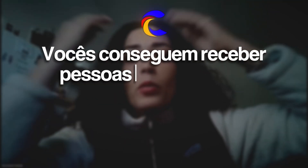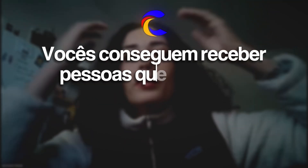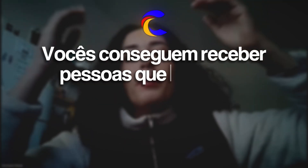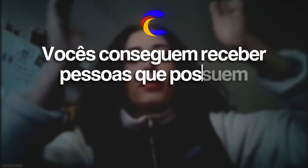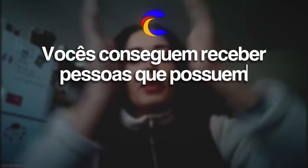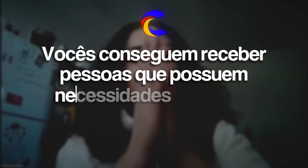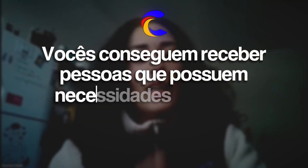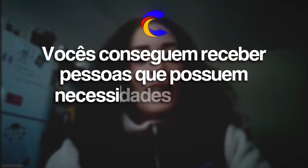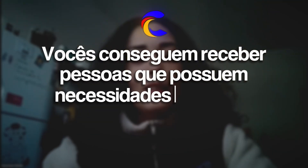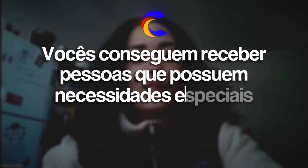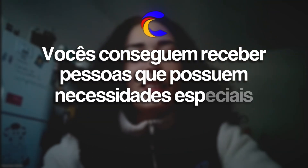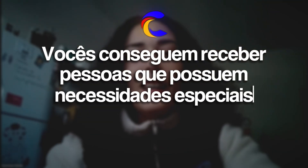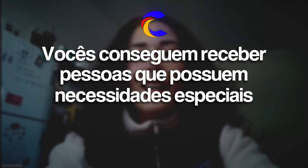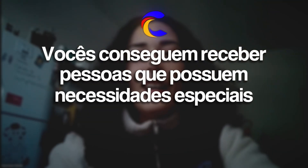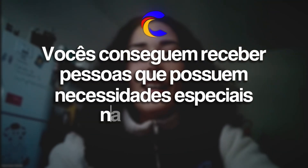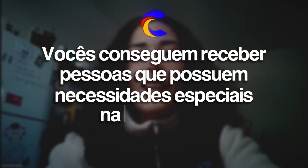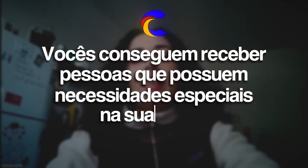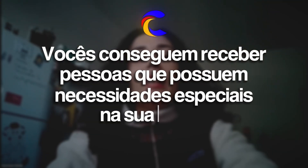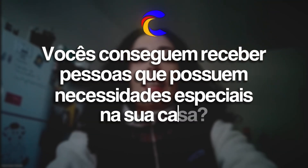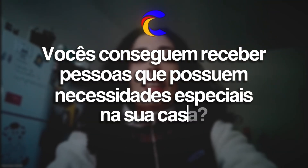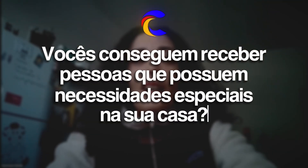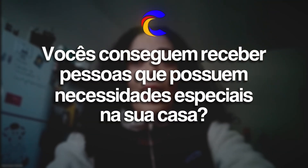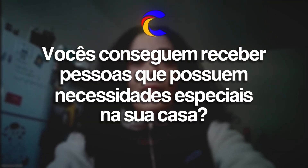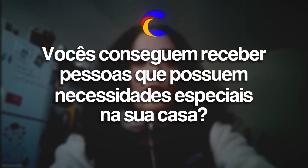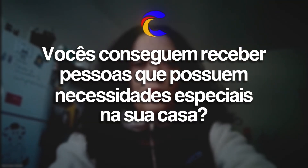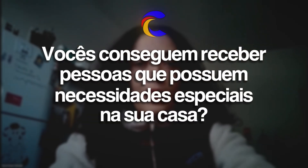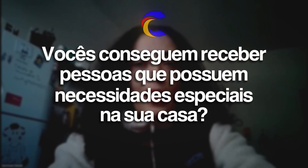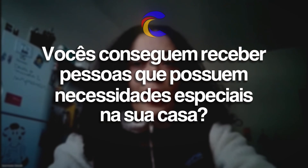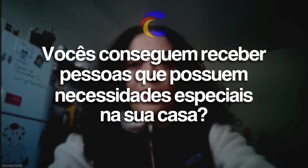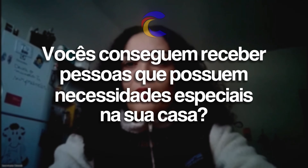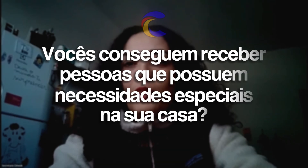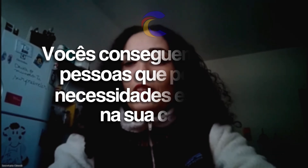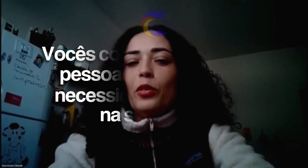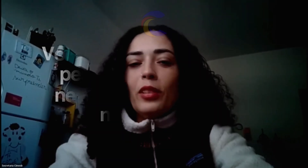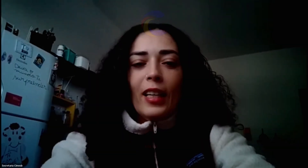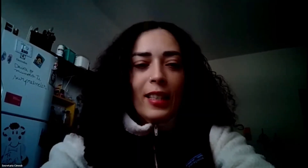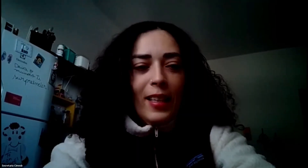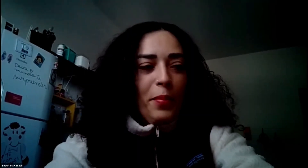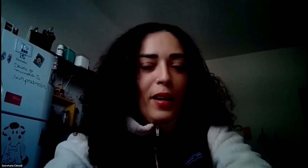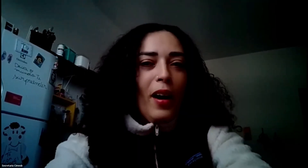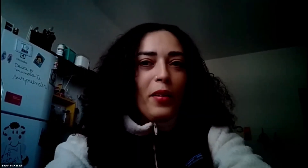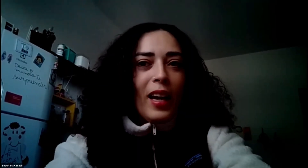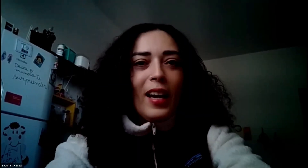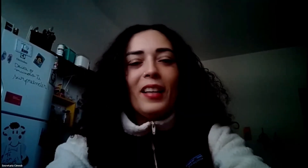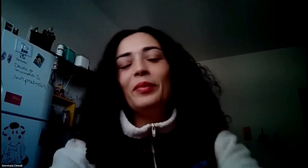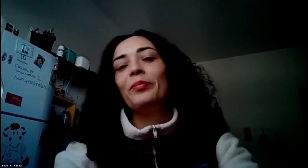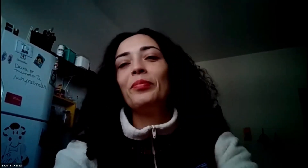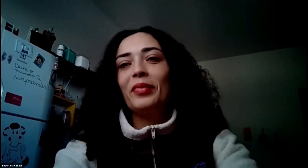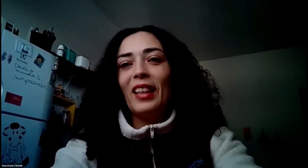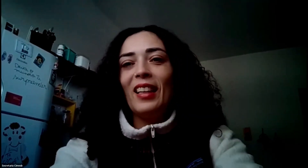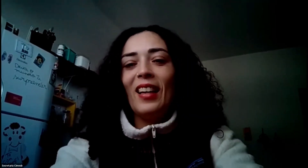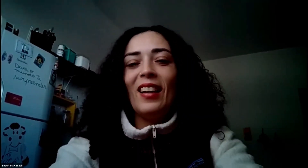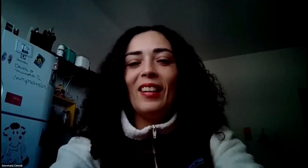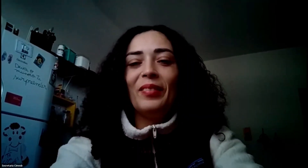fazer uma pergunta para vocês. Da casa de vocês, vocês conseguem receber